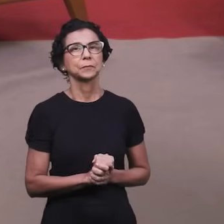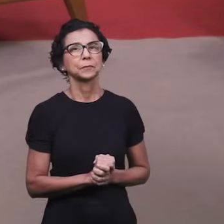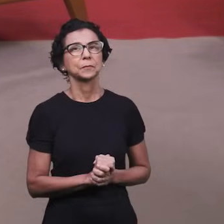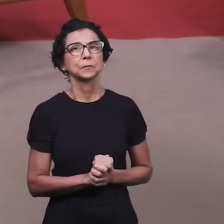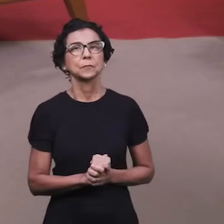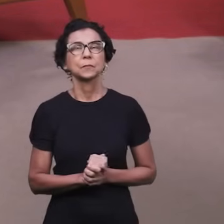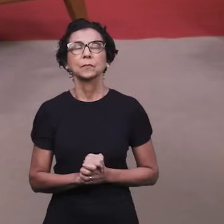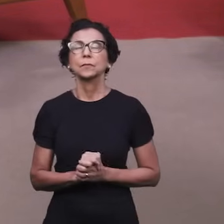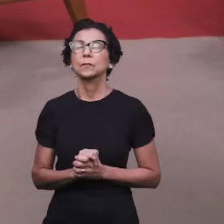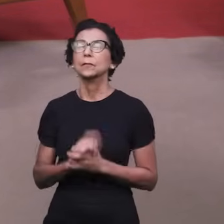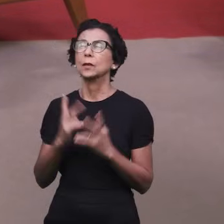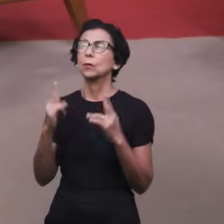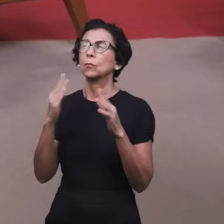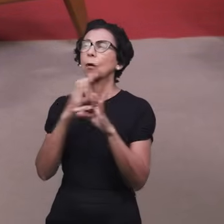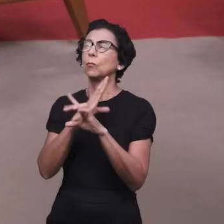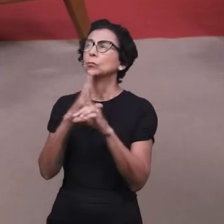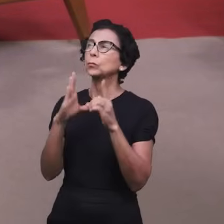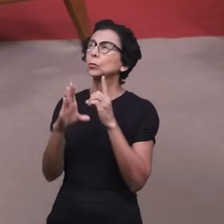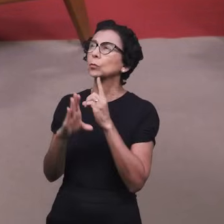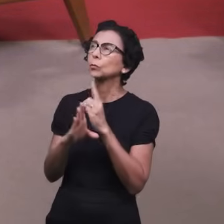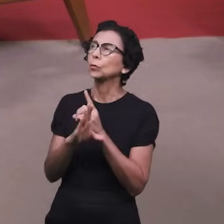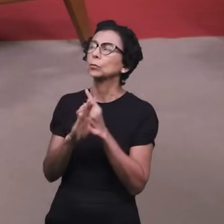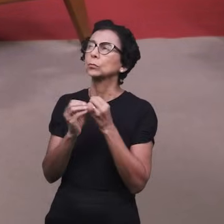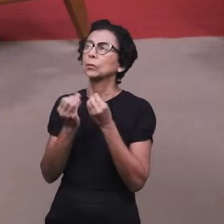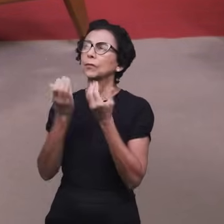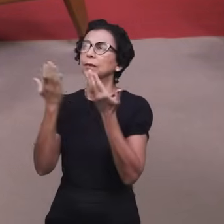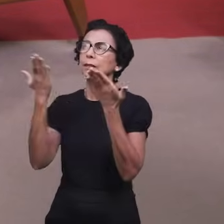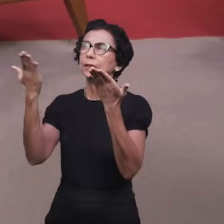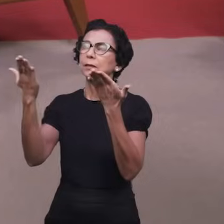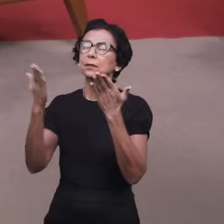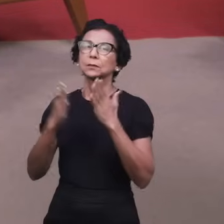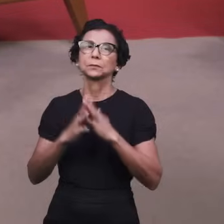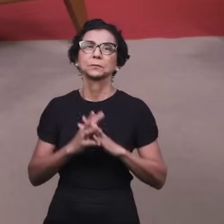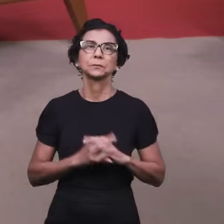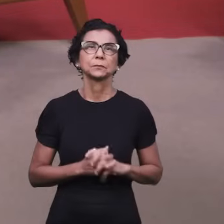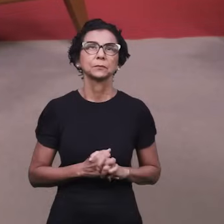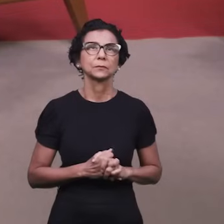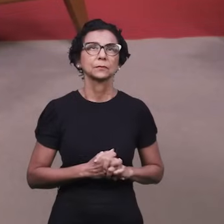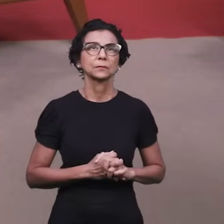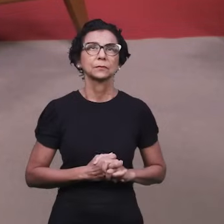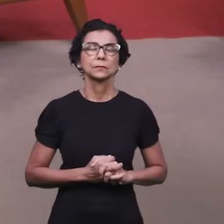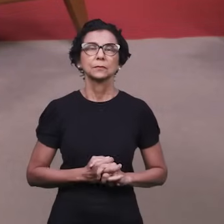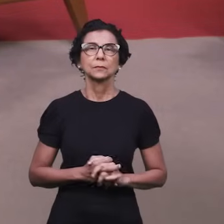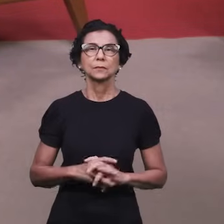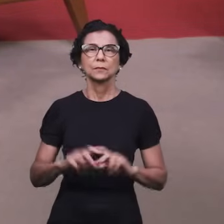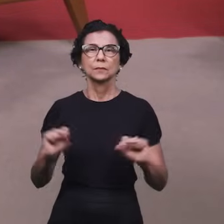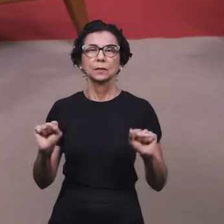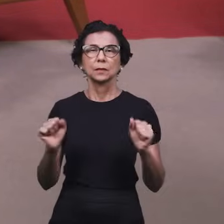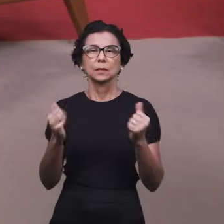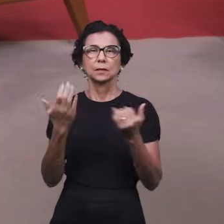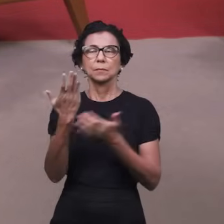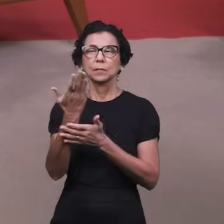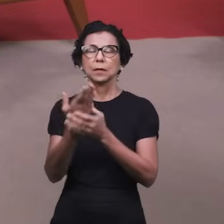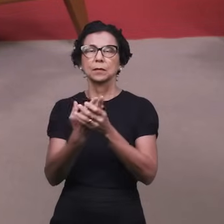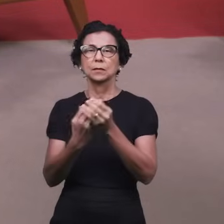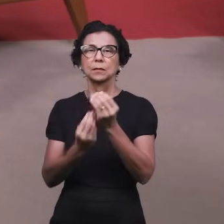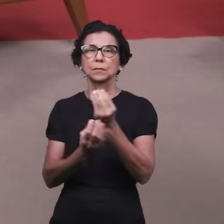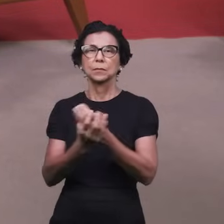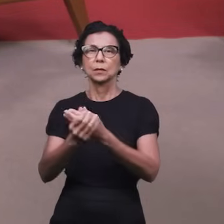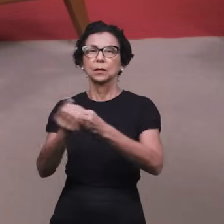está. E esse versículo é profético, né? O levantar das minhas